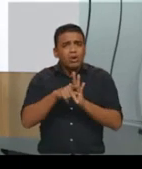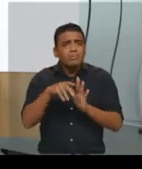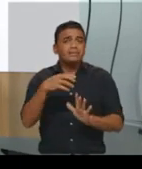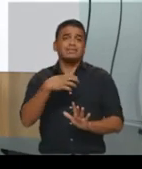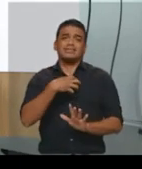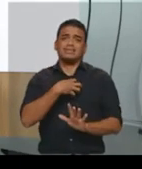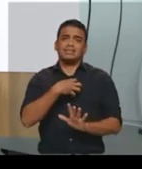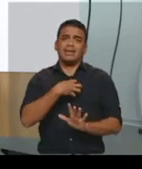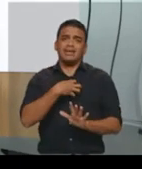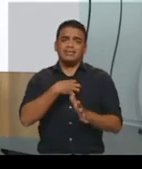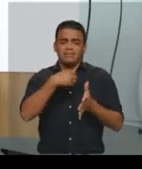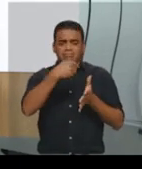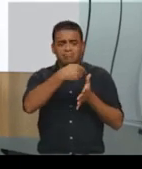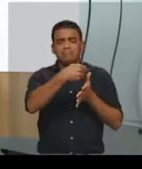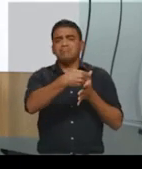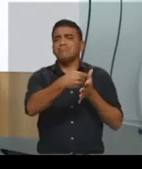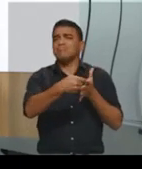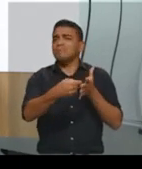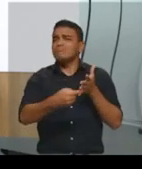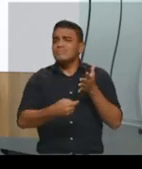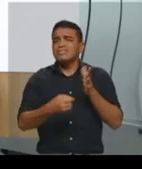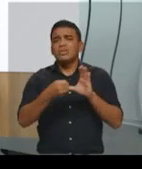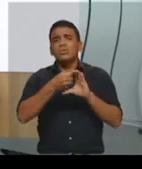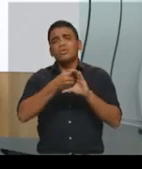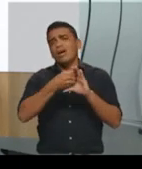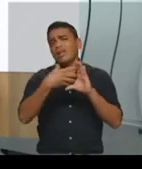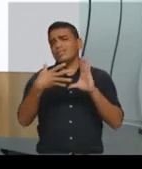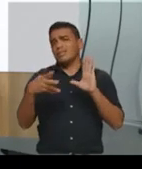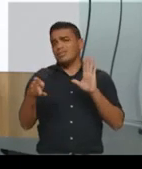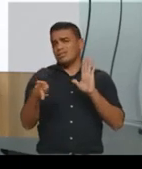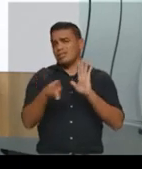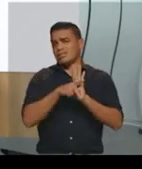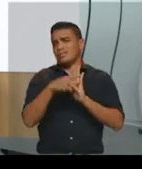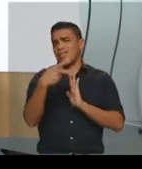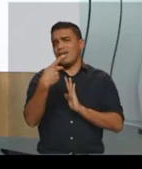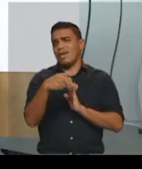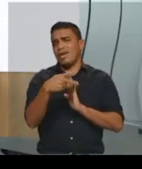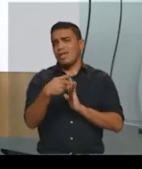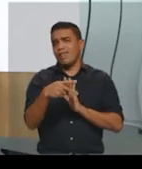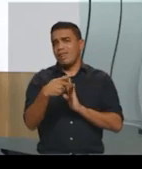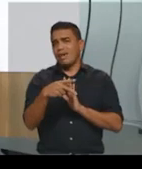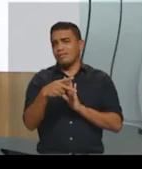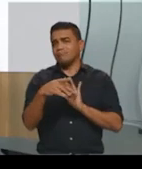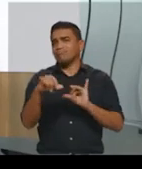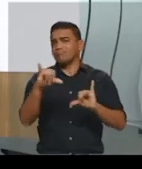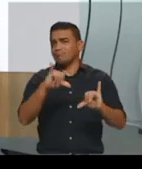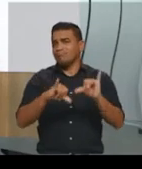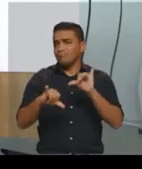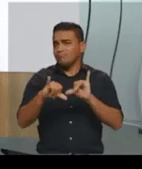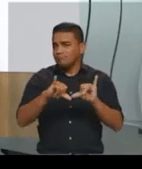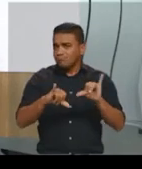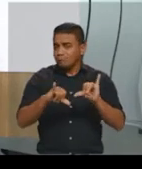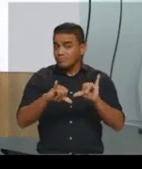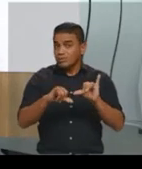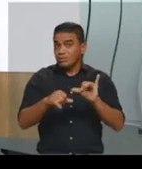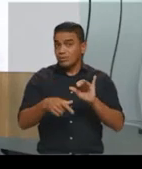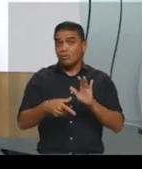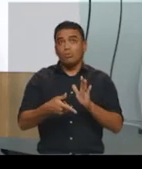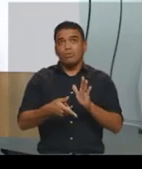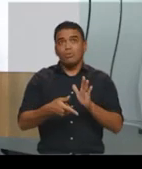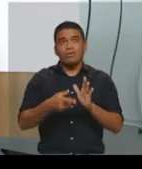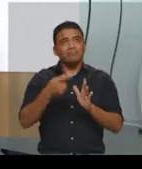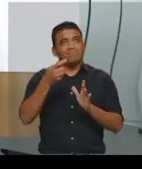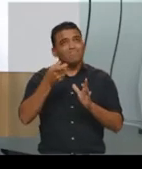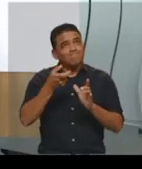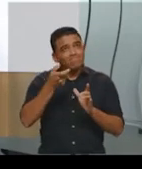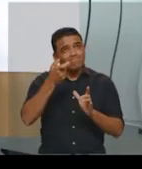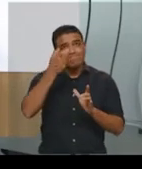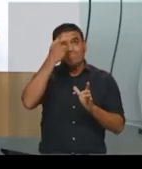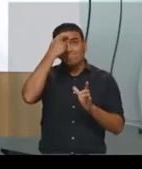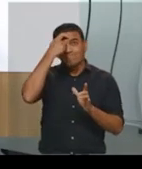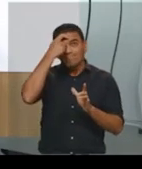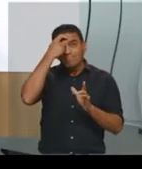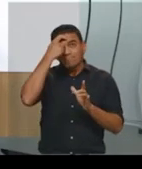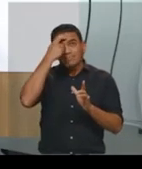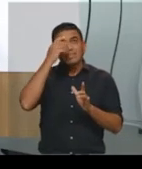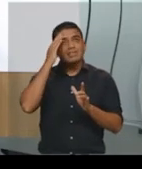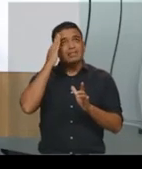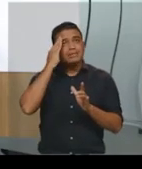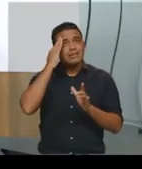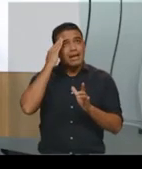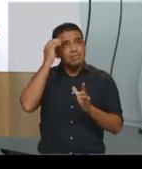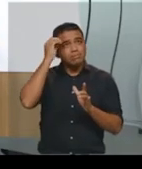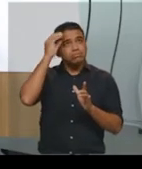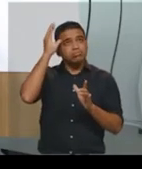essas propriedades, essas características. Cientes dessas características, nós podemos então